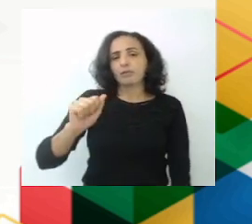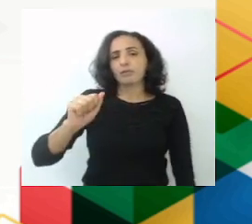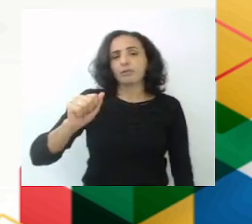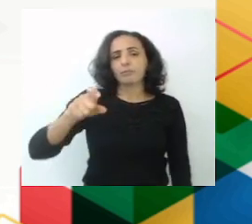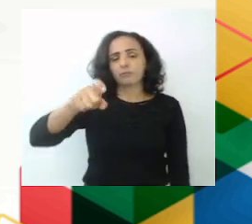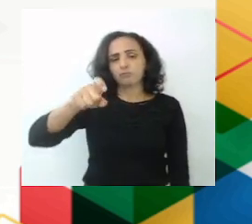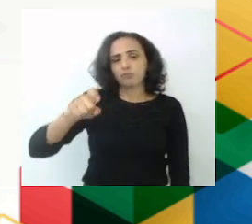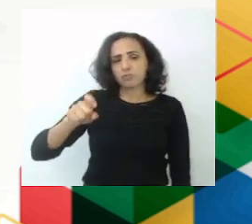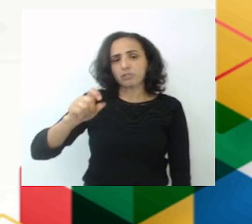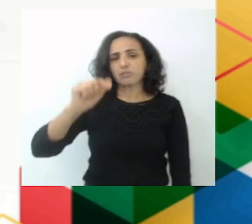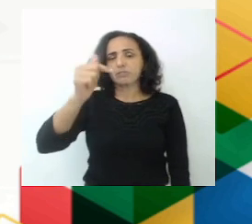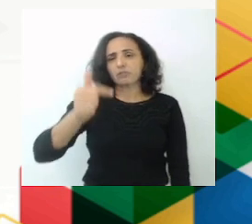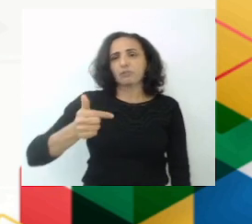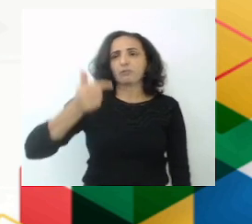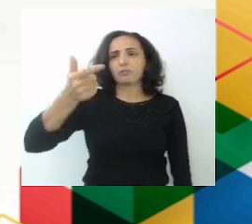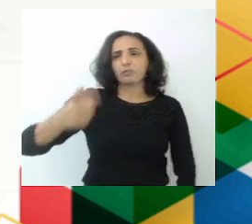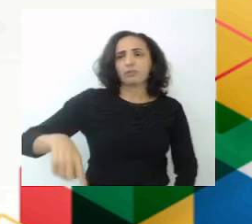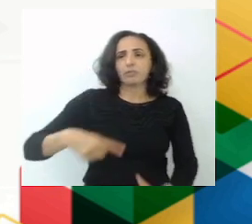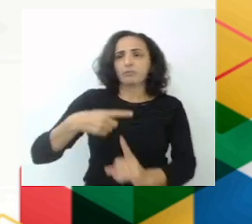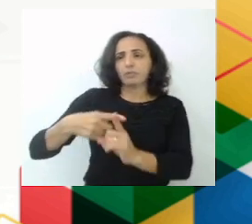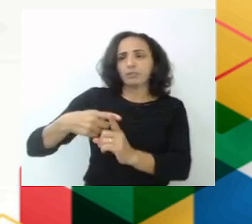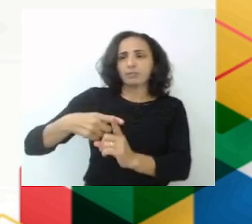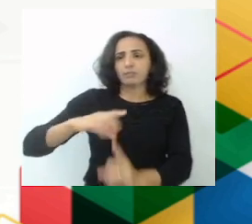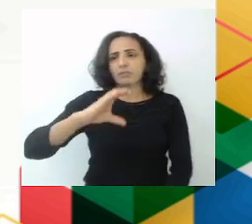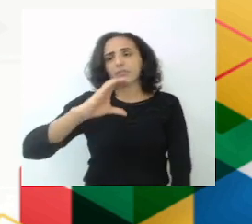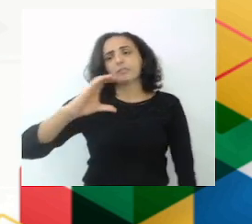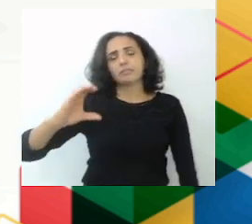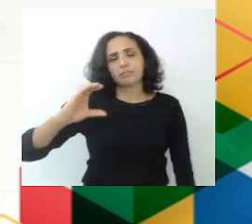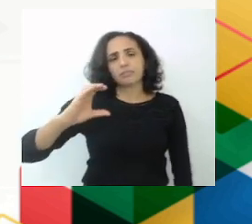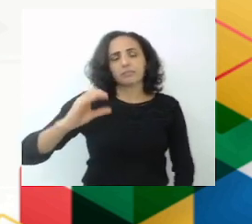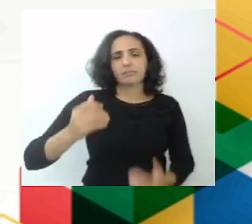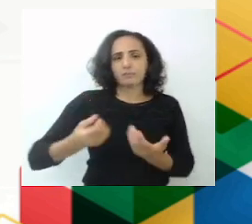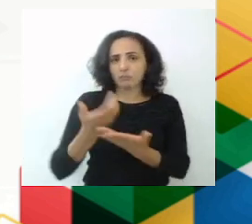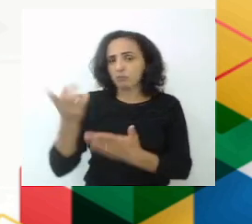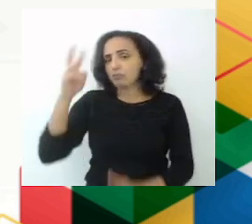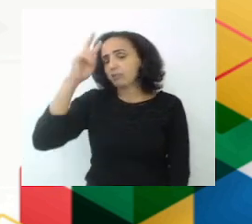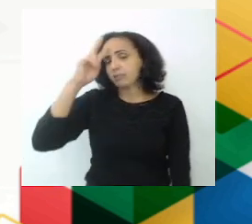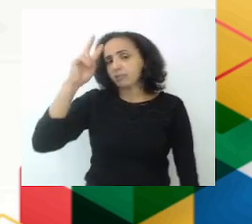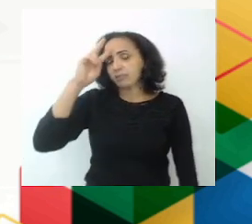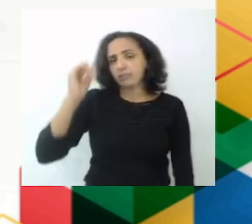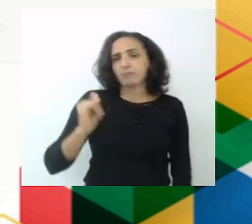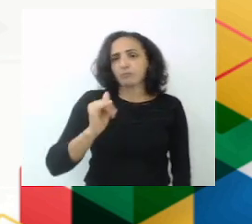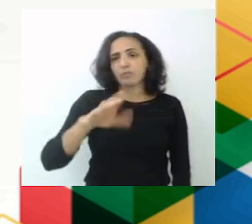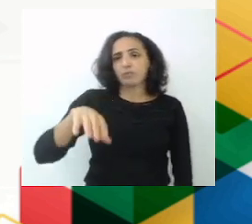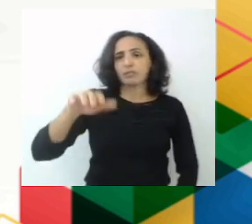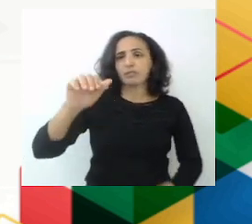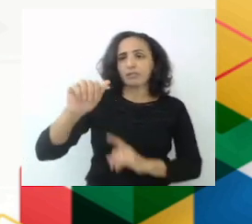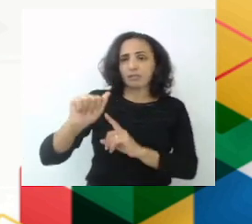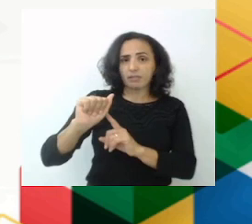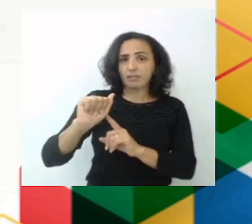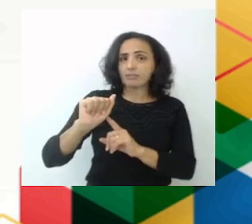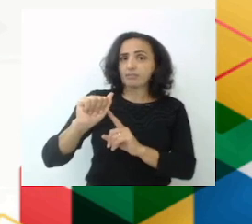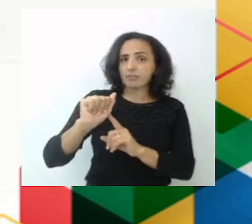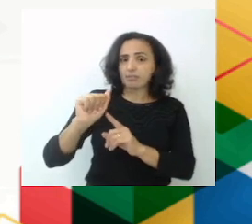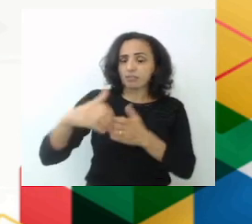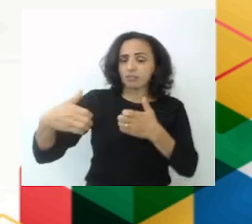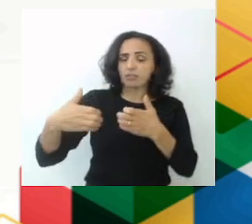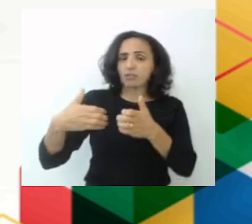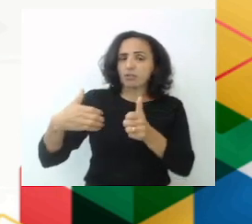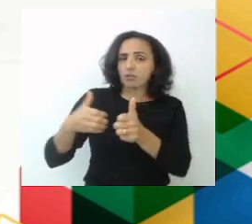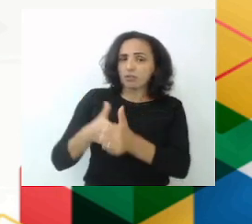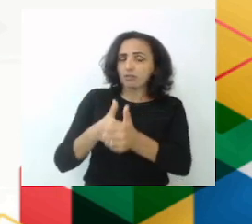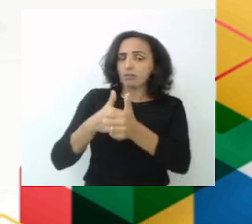mais bx mais c, que é a função do segundo grau. Lembrando que esse azinho, o número que acompanha o x ao